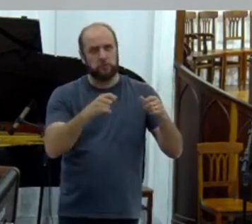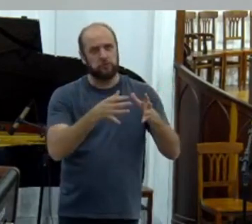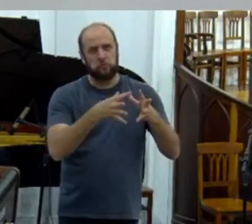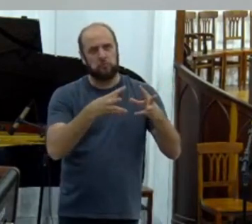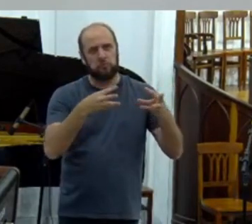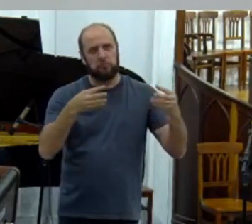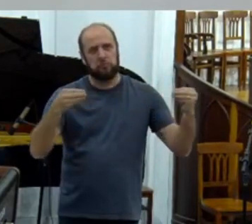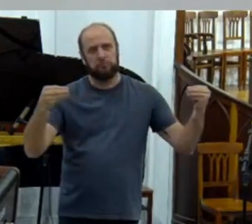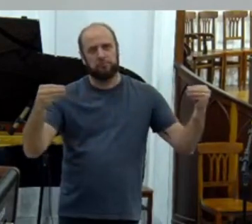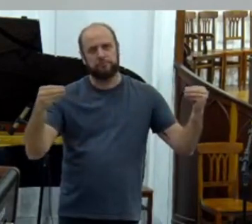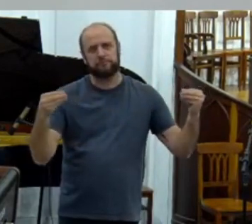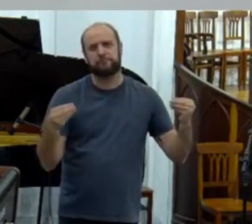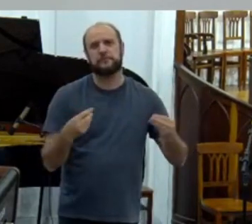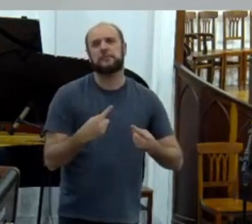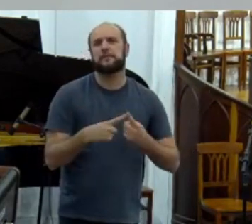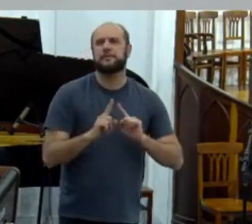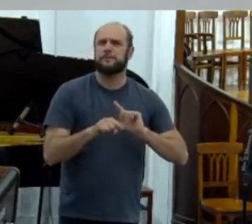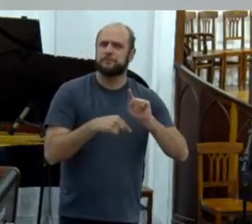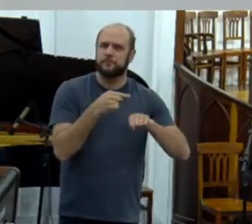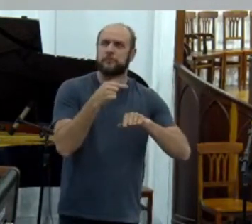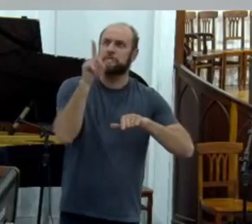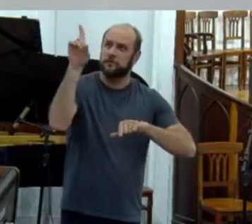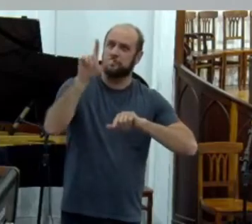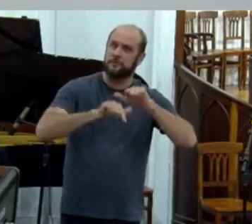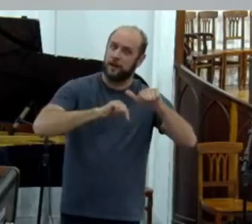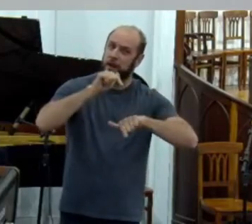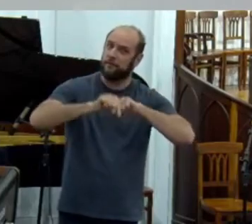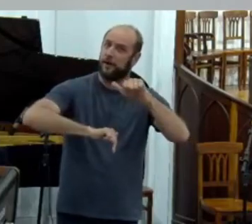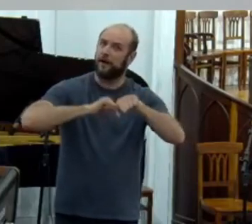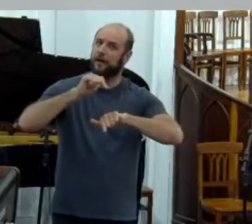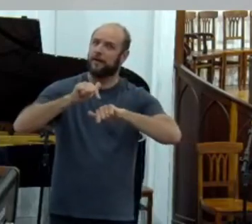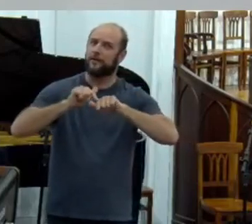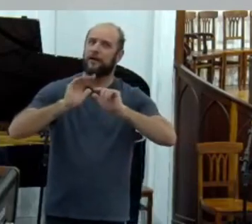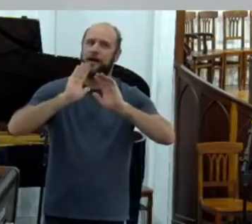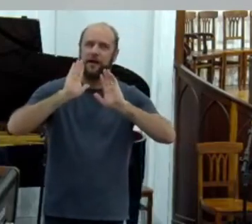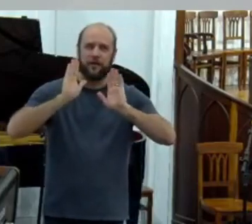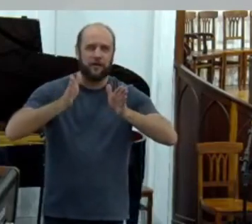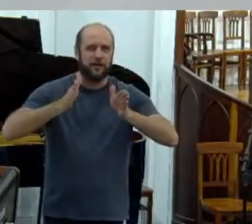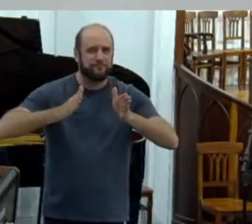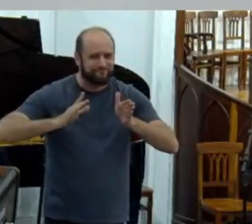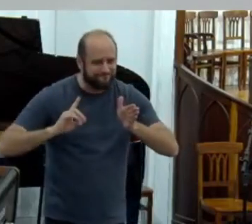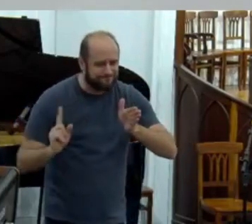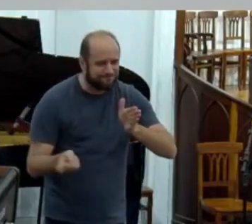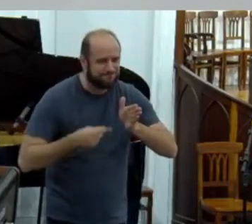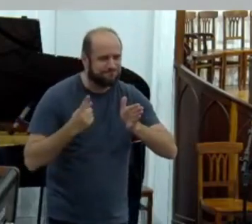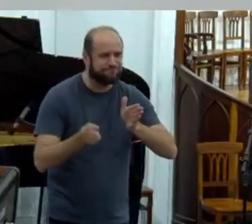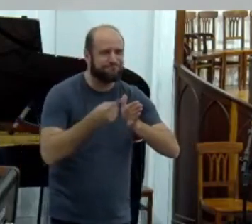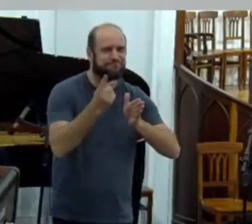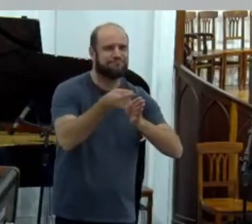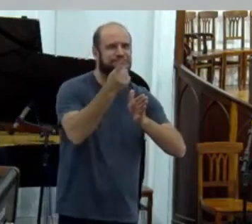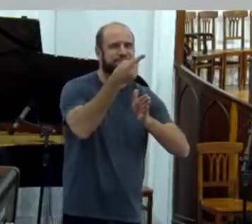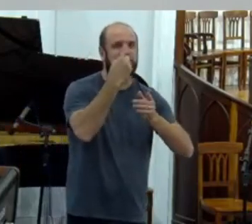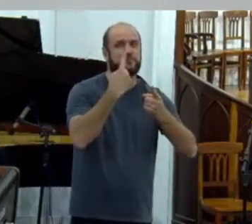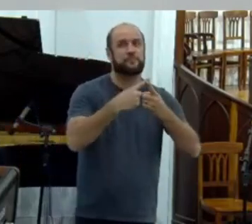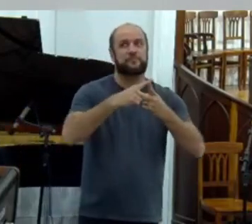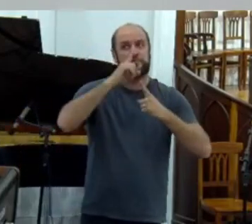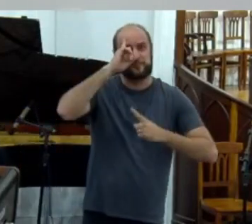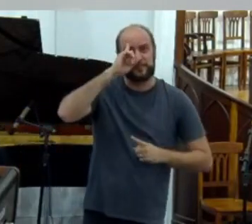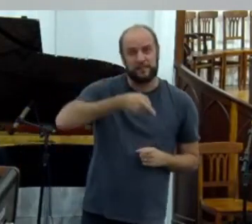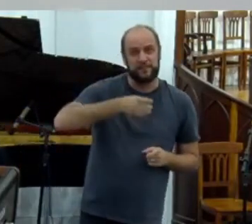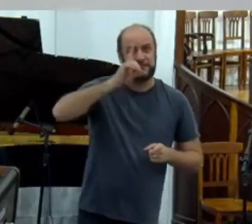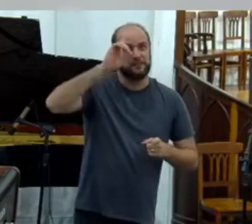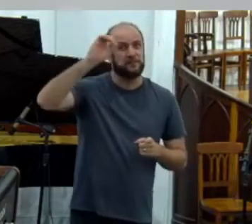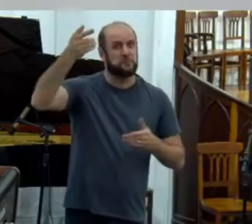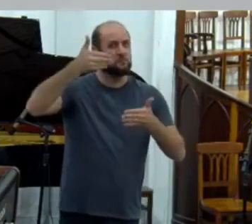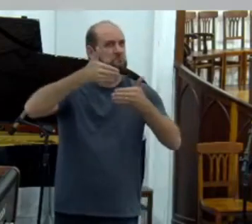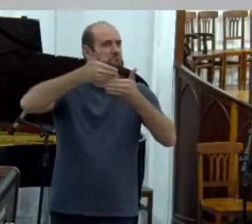efêmeras. Mas depois ele vai falar a respeito das obras de Deus, e essas são eternas, porque os seus decretos vêm de